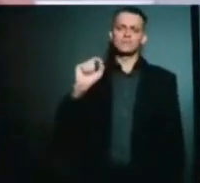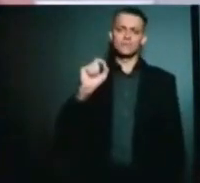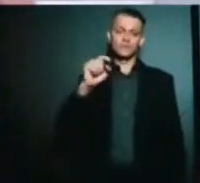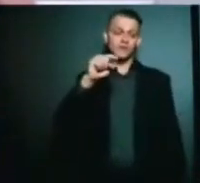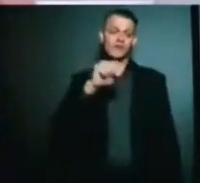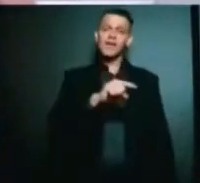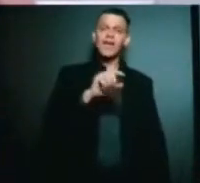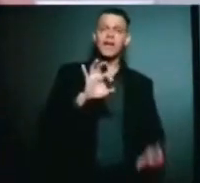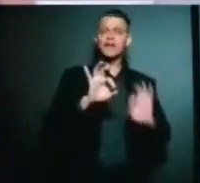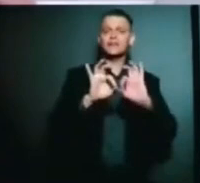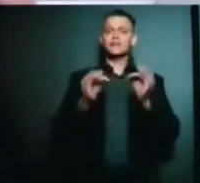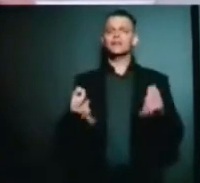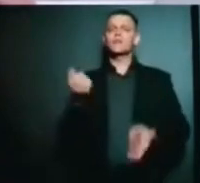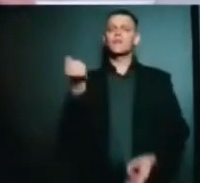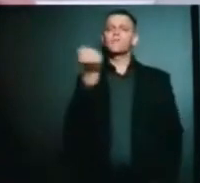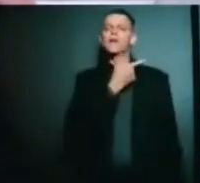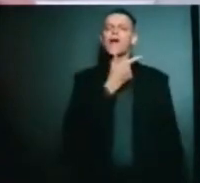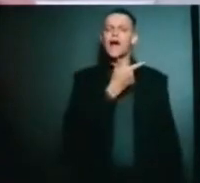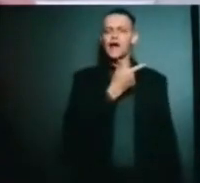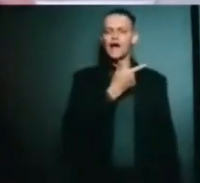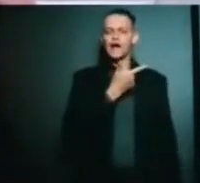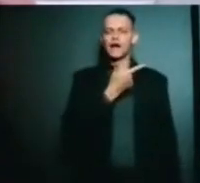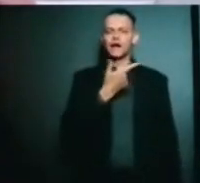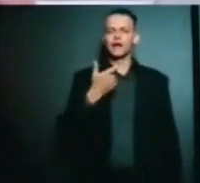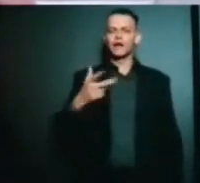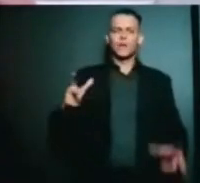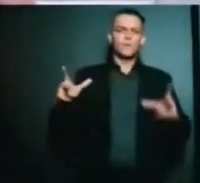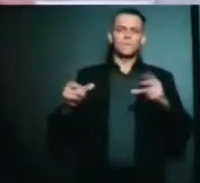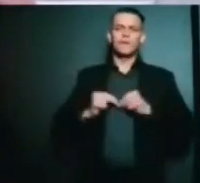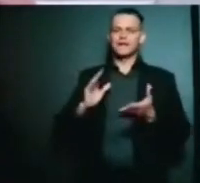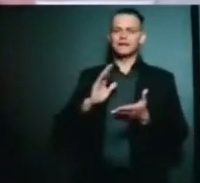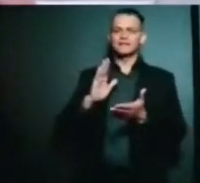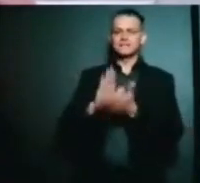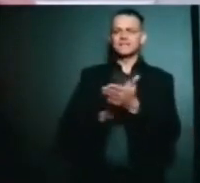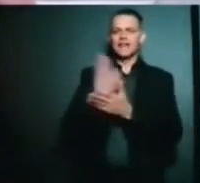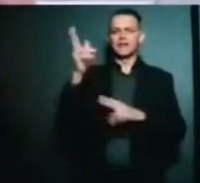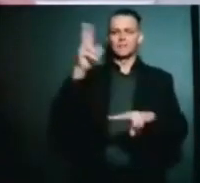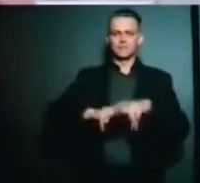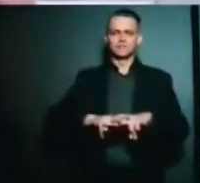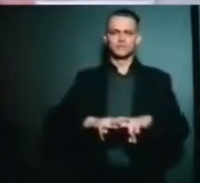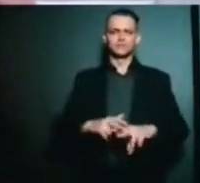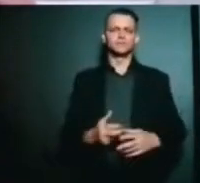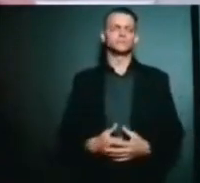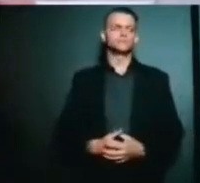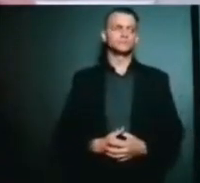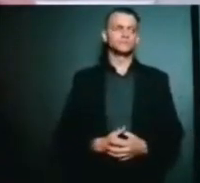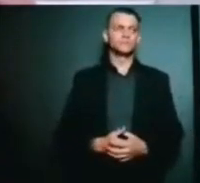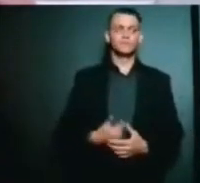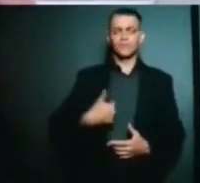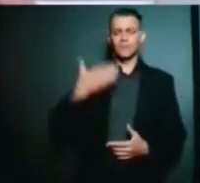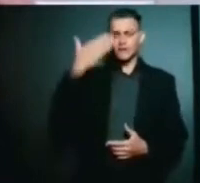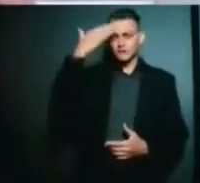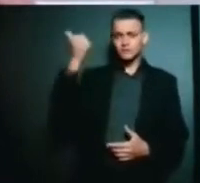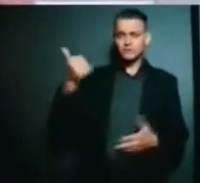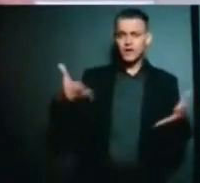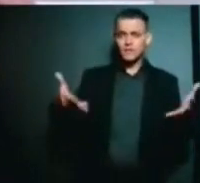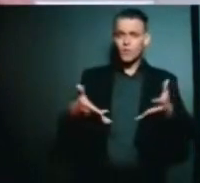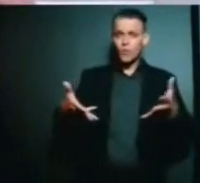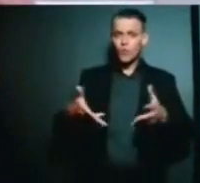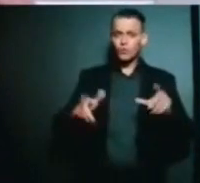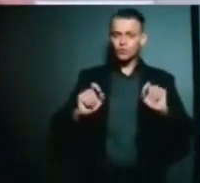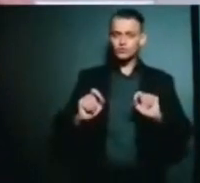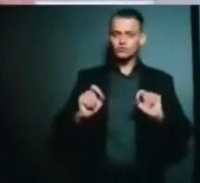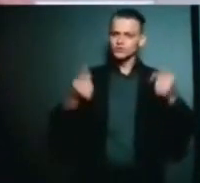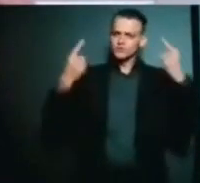é simplesmente uma piada e não mereceria prisão. E eu sei que hoje, eu sei que eu